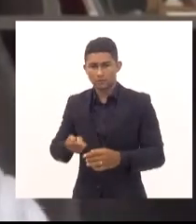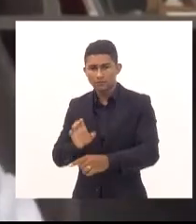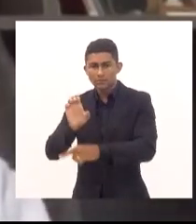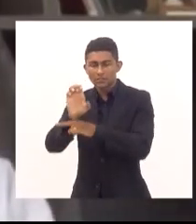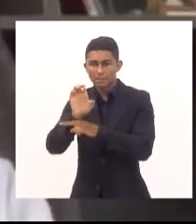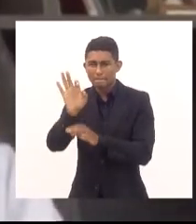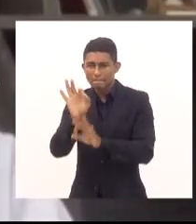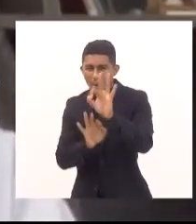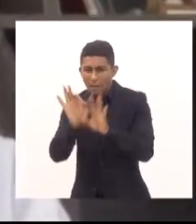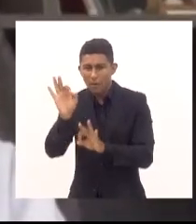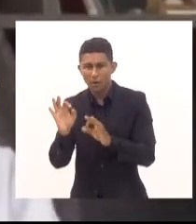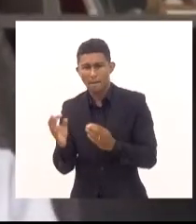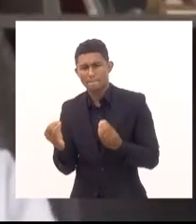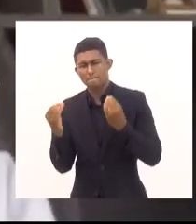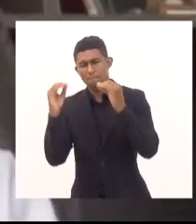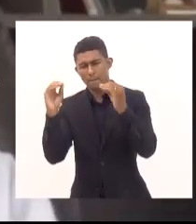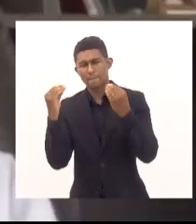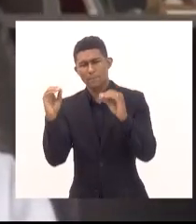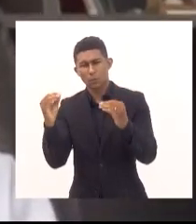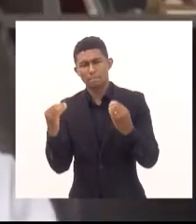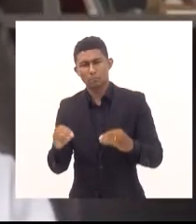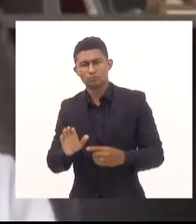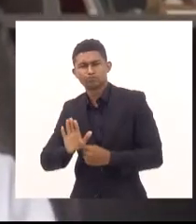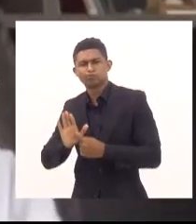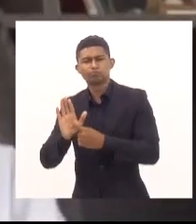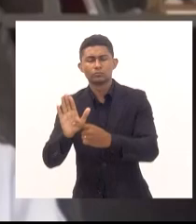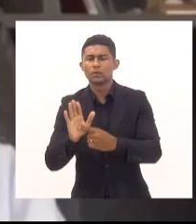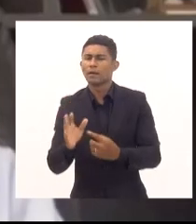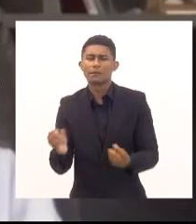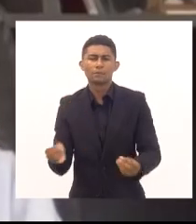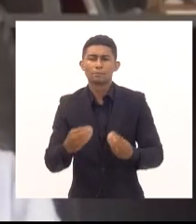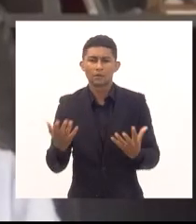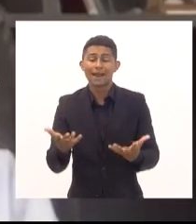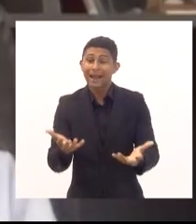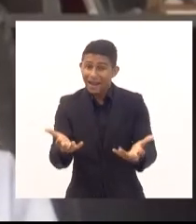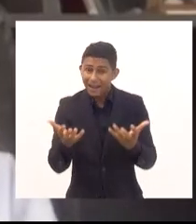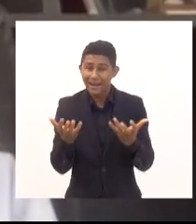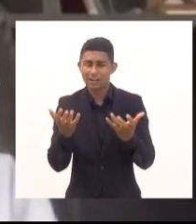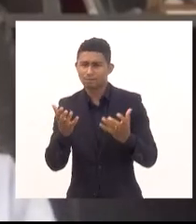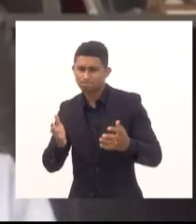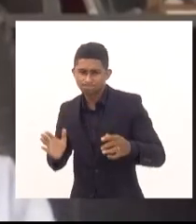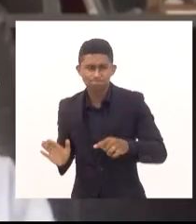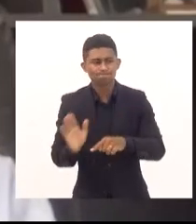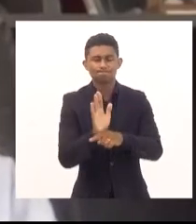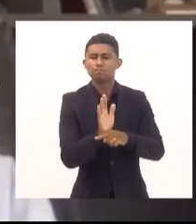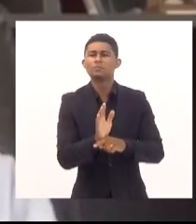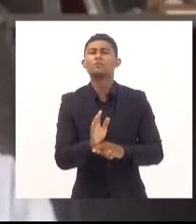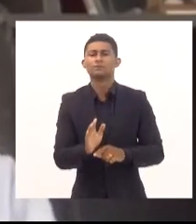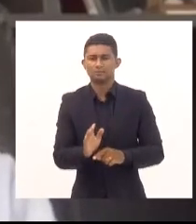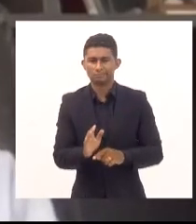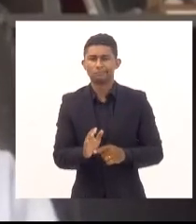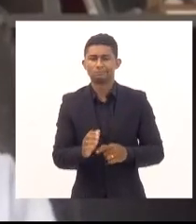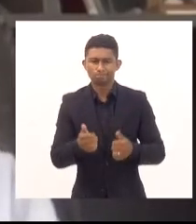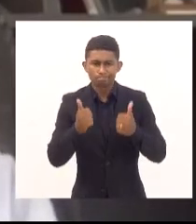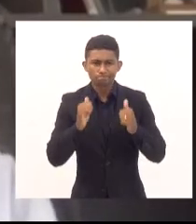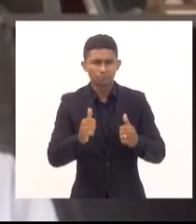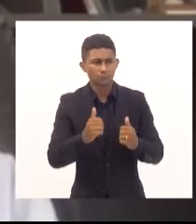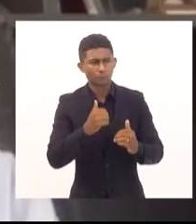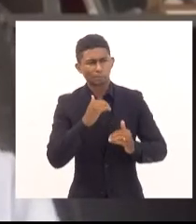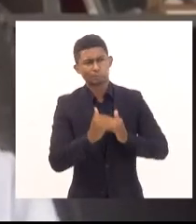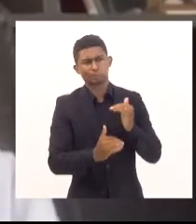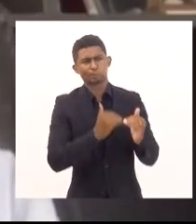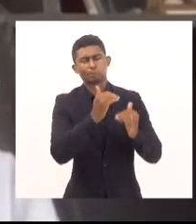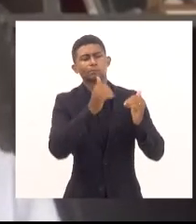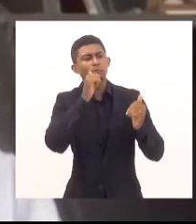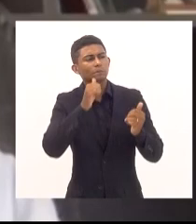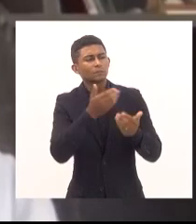justamente pensando, não é, em contribuir para o desenvolvimento da